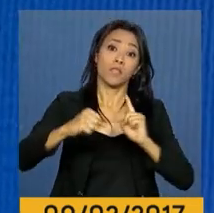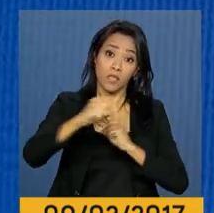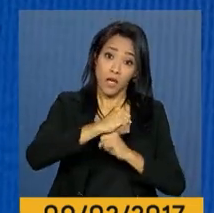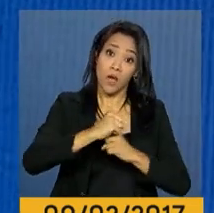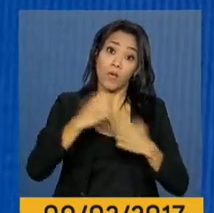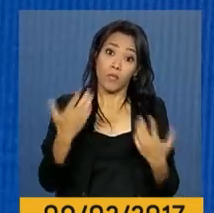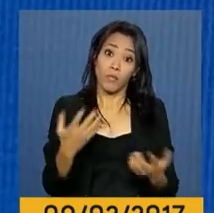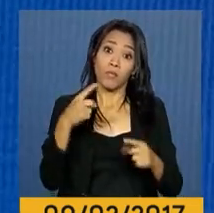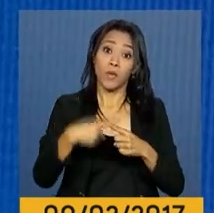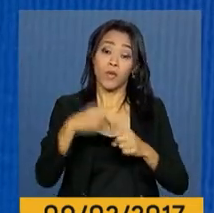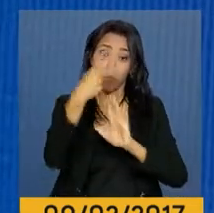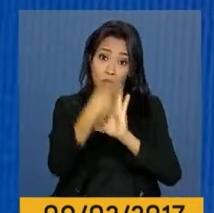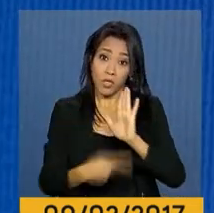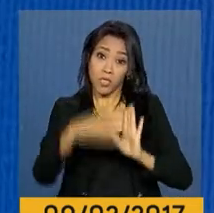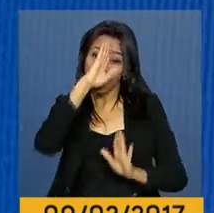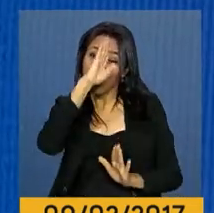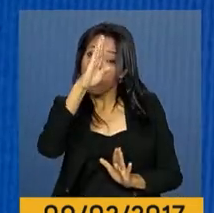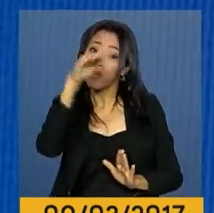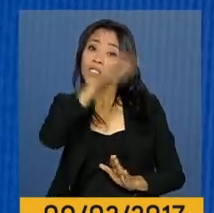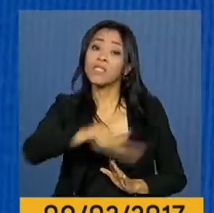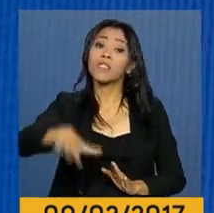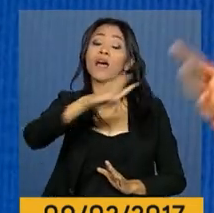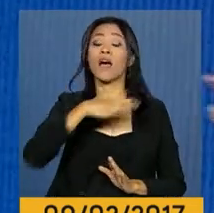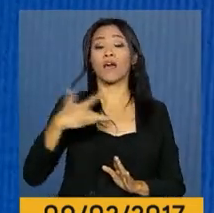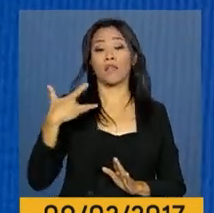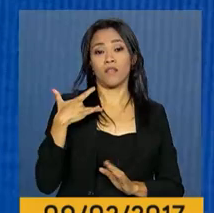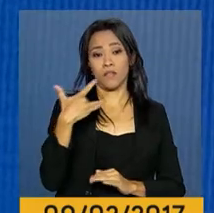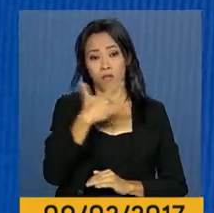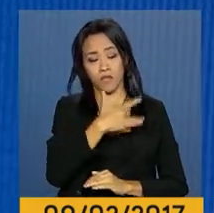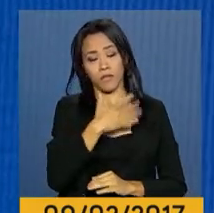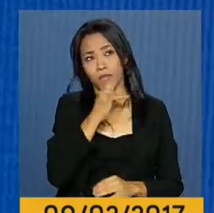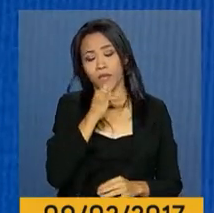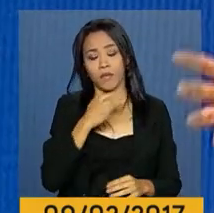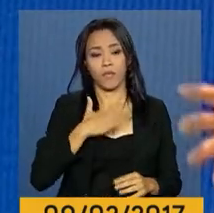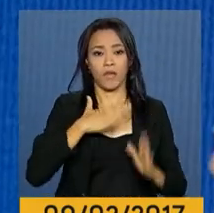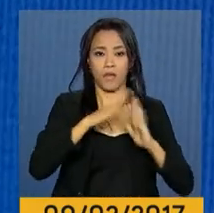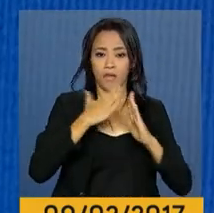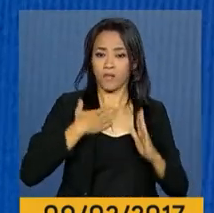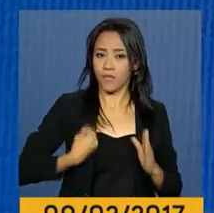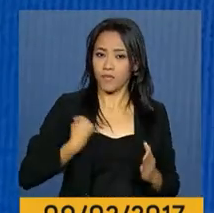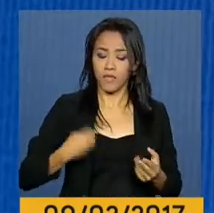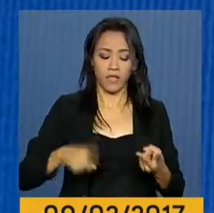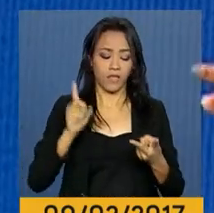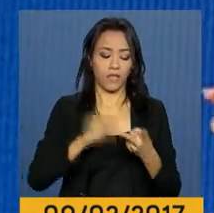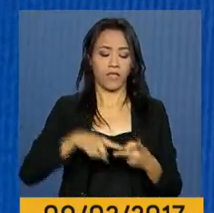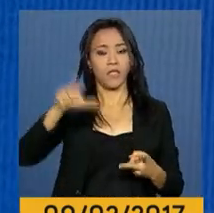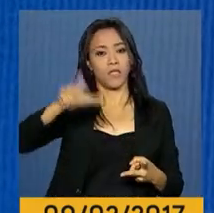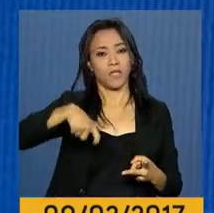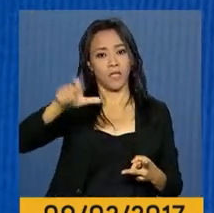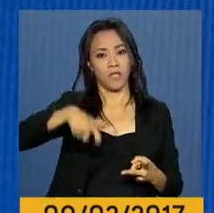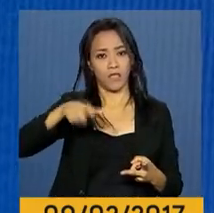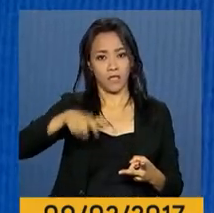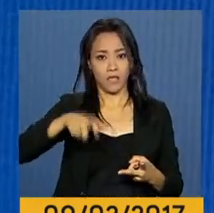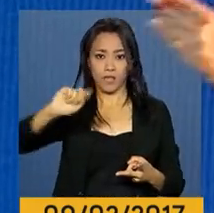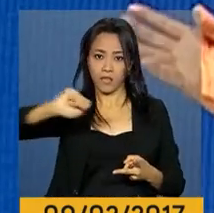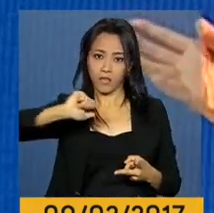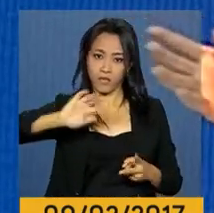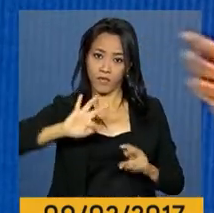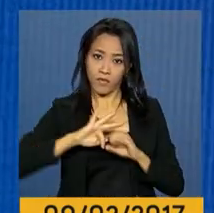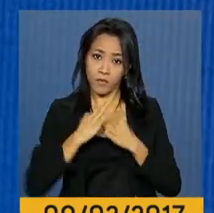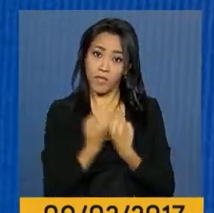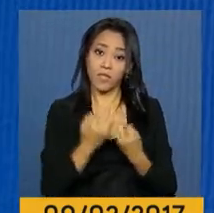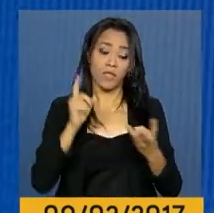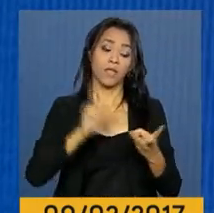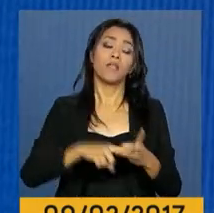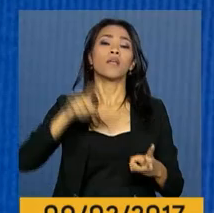fundamentais do Governo na área social Minha Casa Minha Vida Bolsa Família cartão reforma Outros tantos